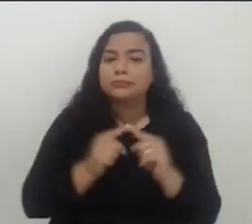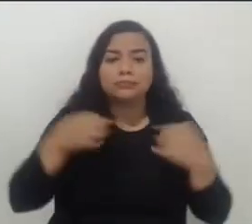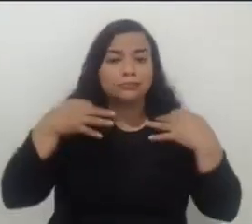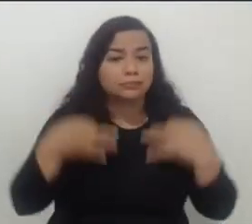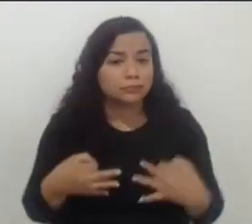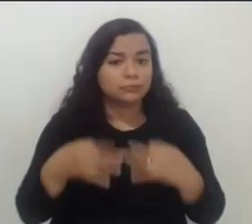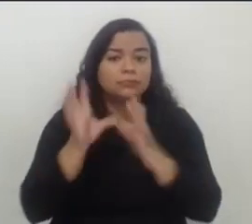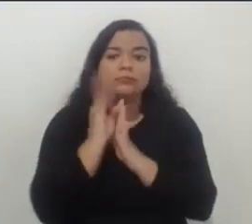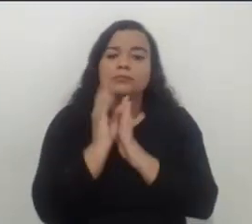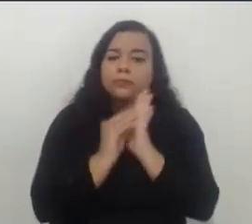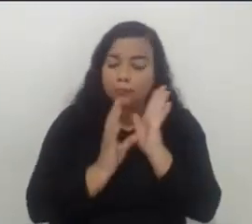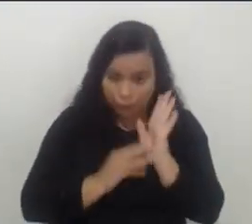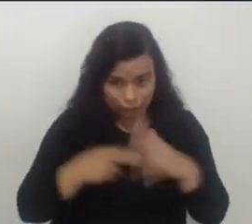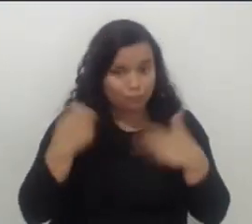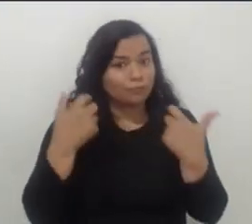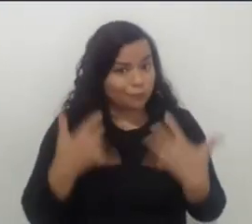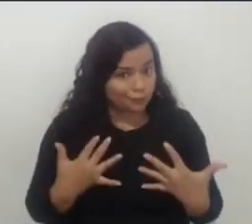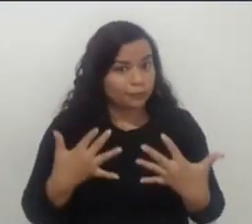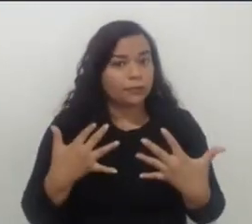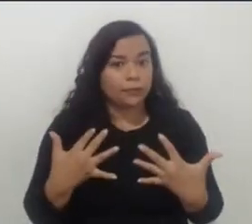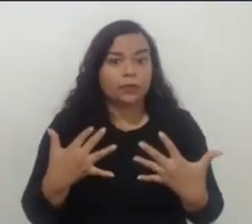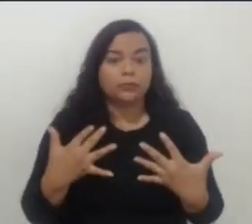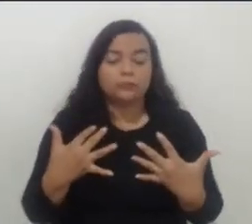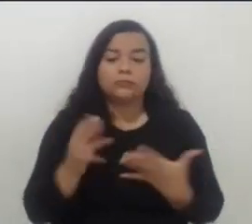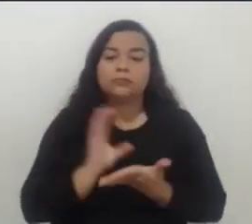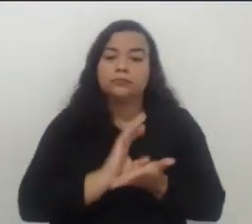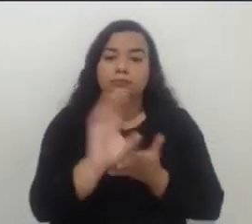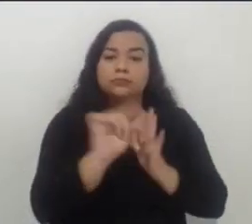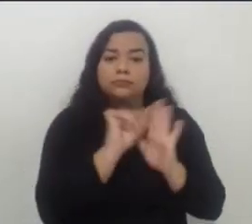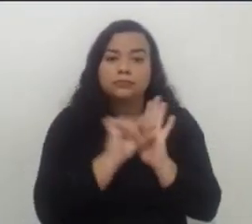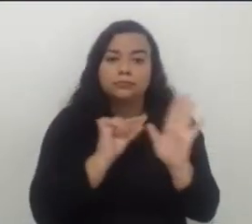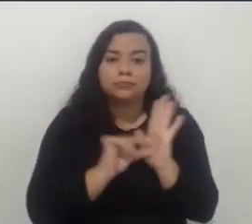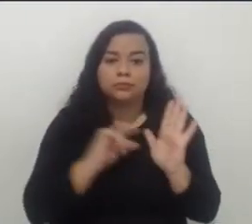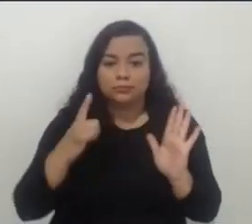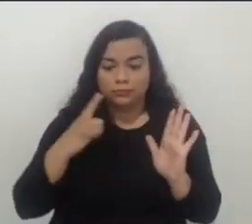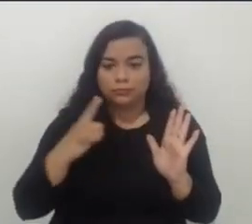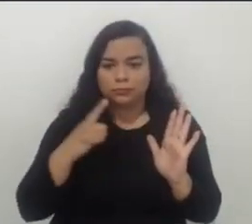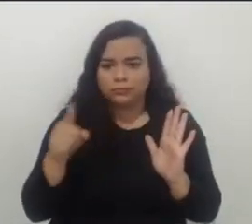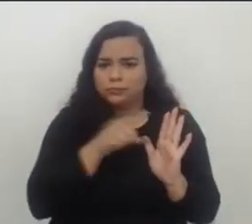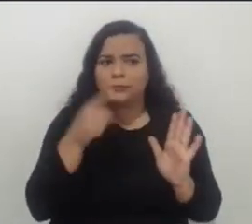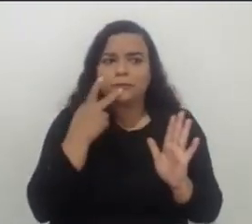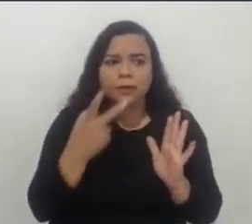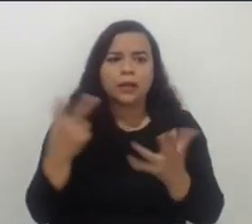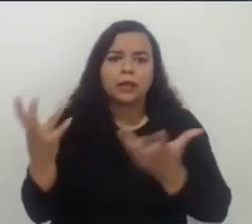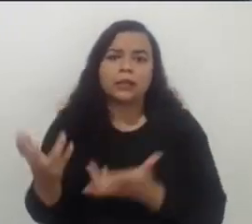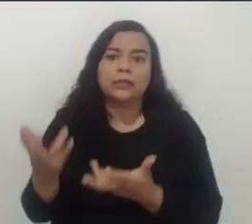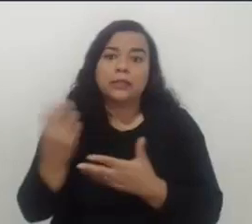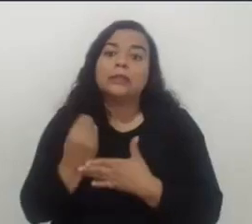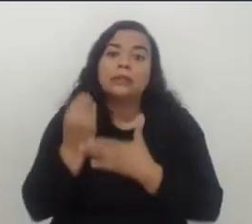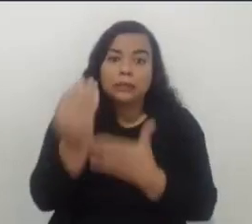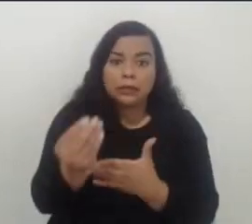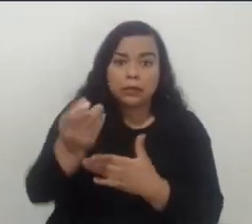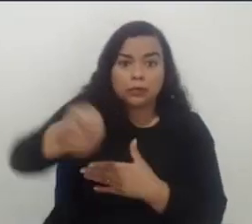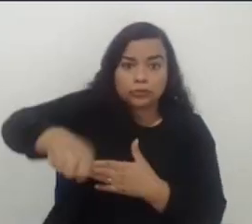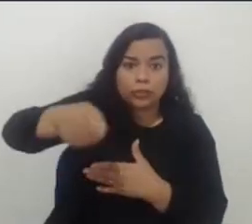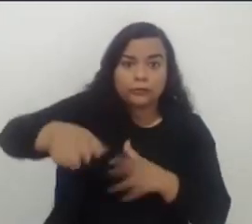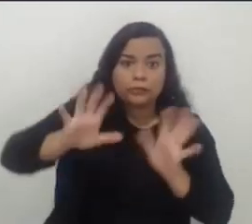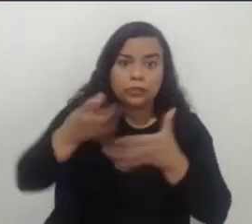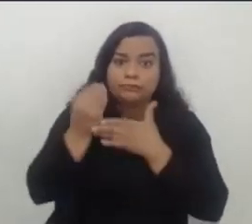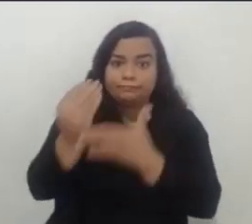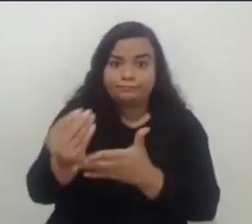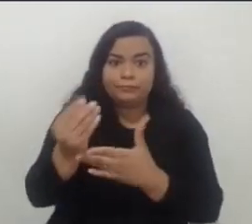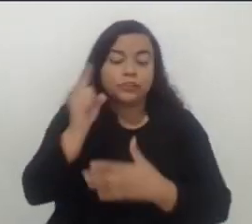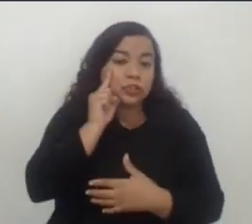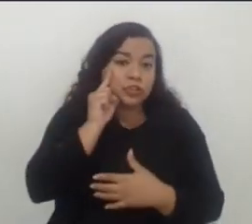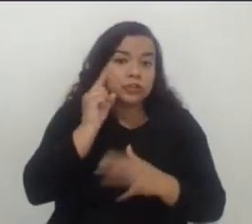conteúdo que se presta nessa rescisória. Eles dizem que recebeu, entregou as chaves nessa data lá